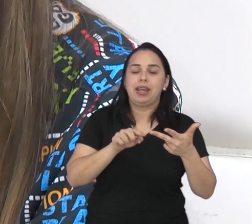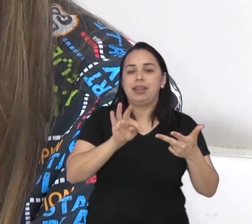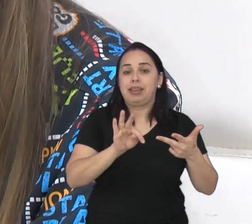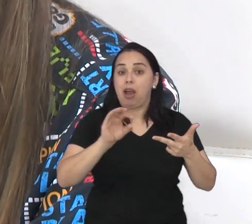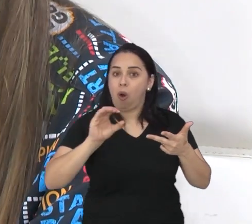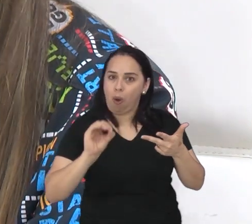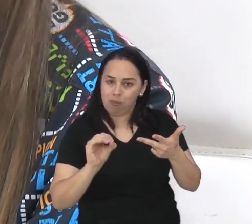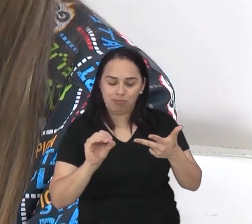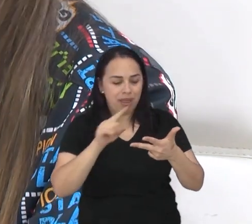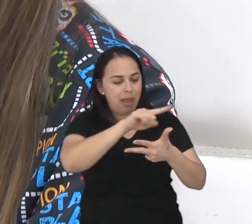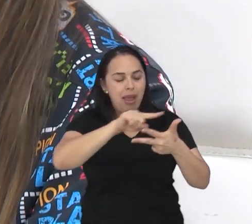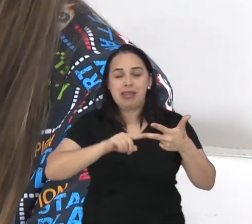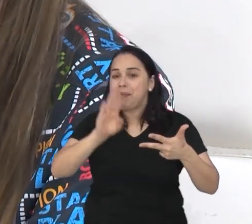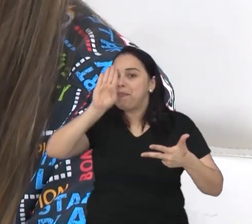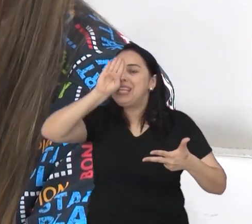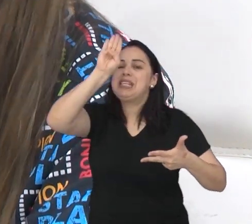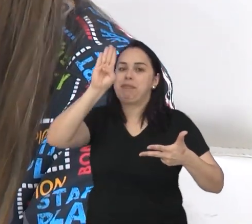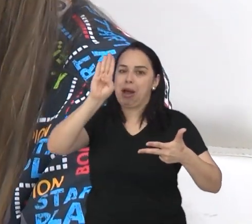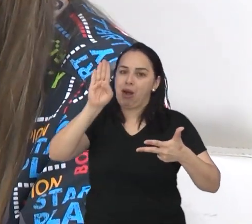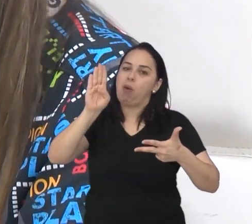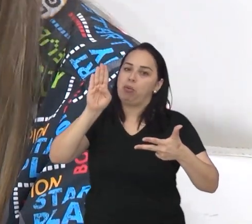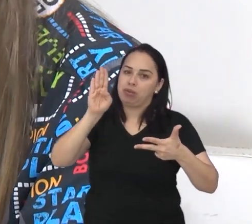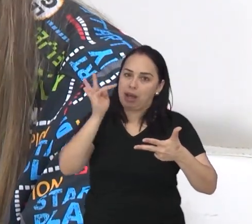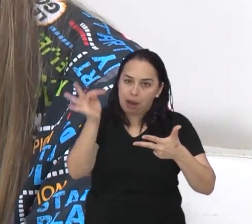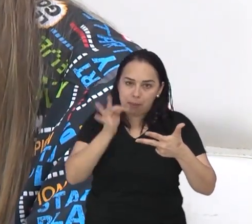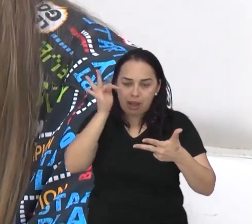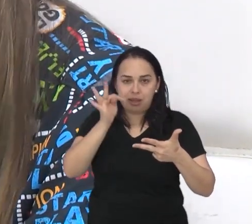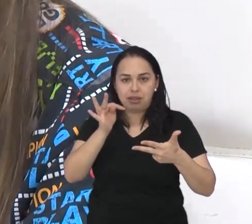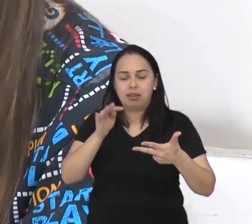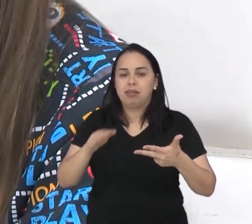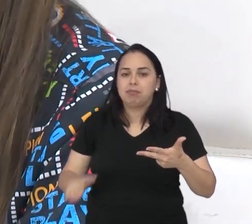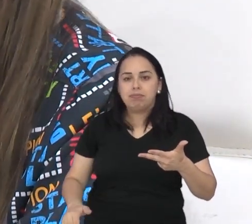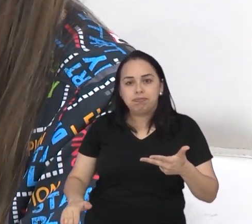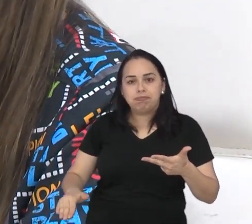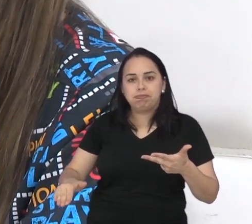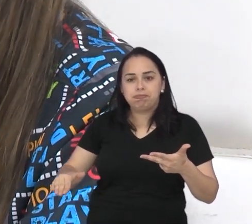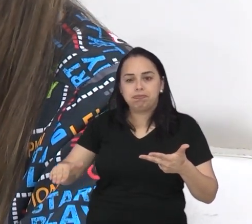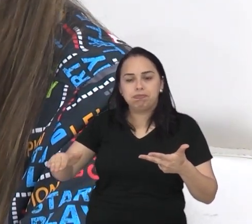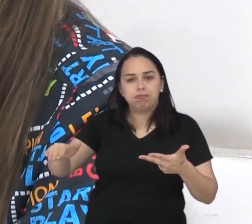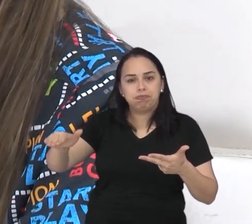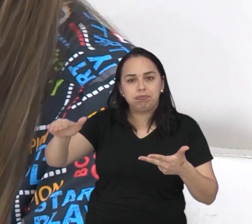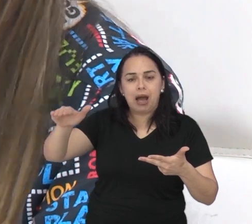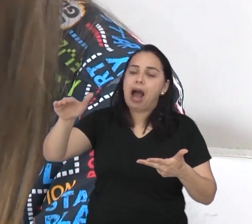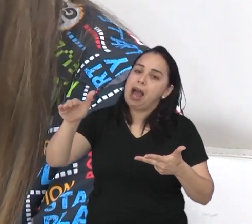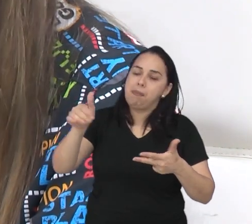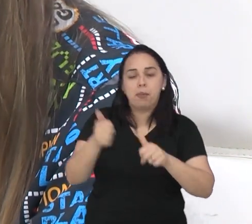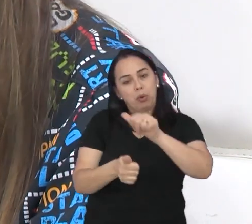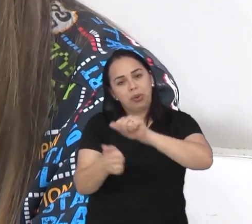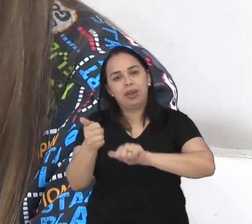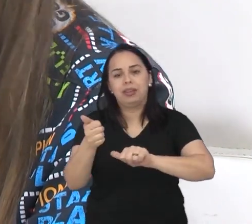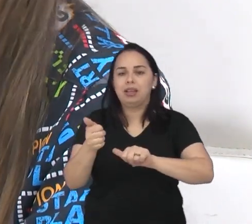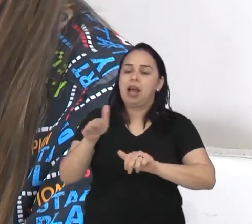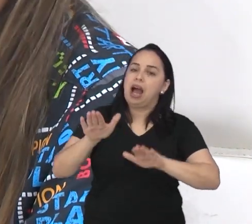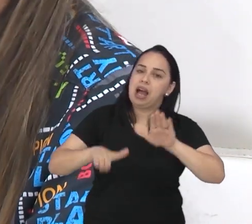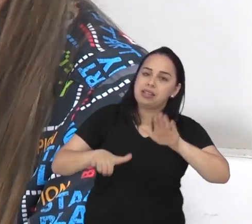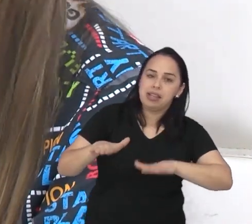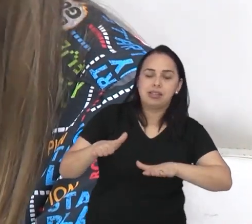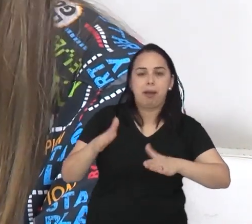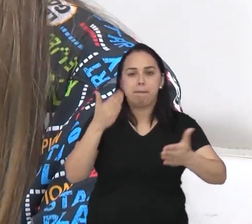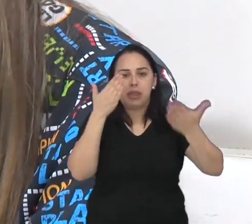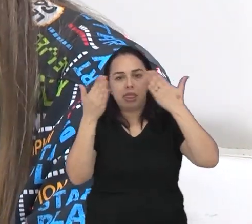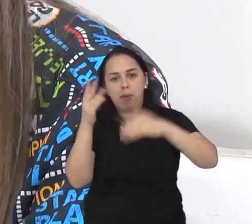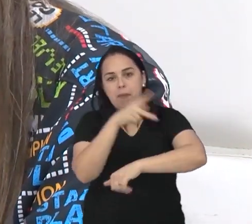TO. Essas são as principais e outras terapias depois quando a criança vai crescendo. Então, talvez